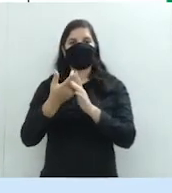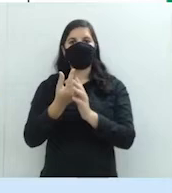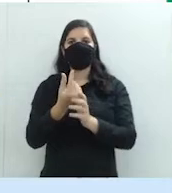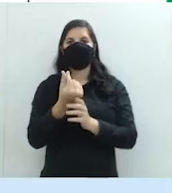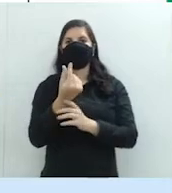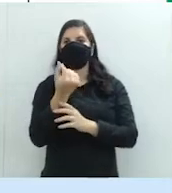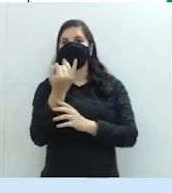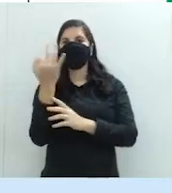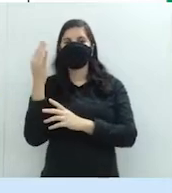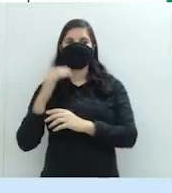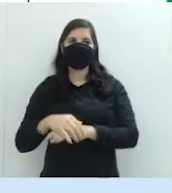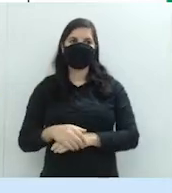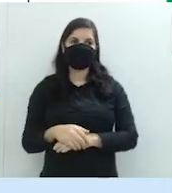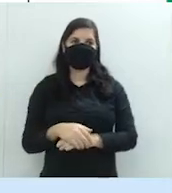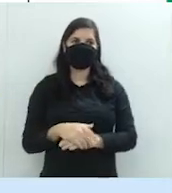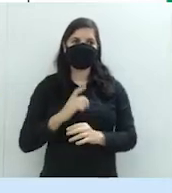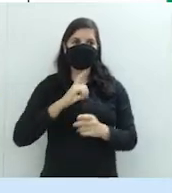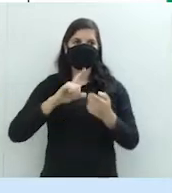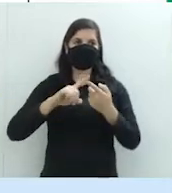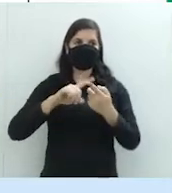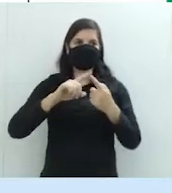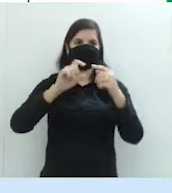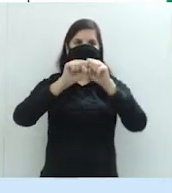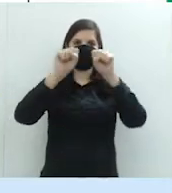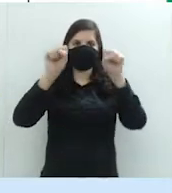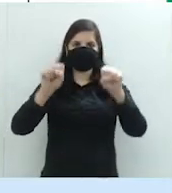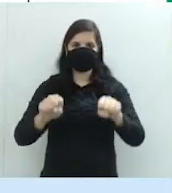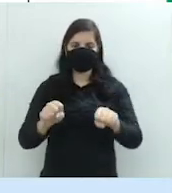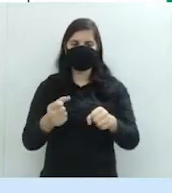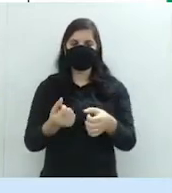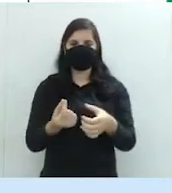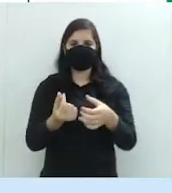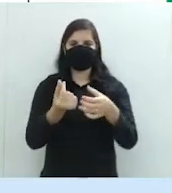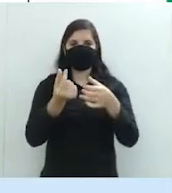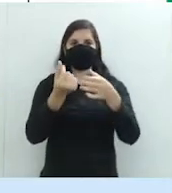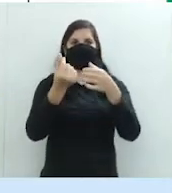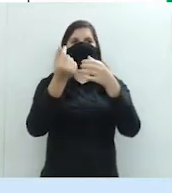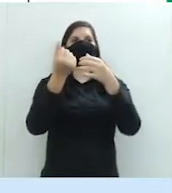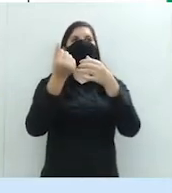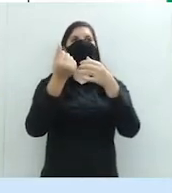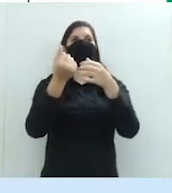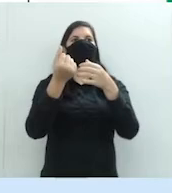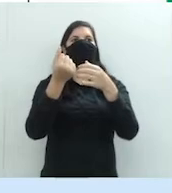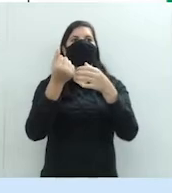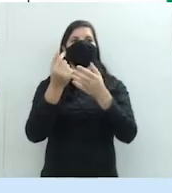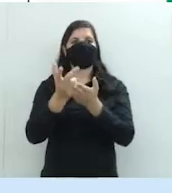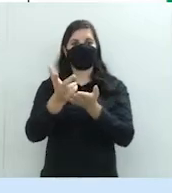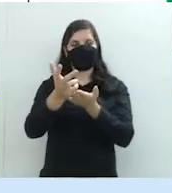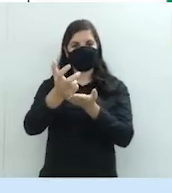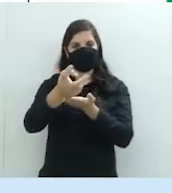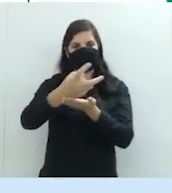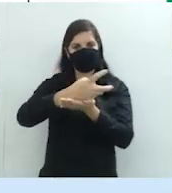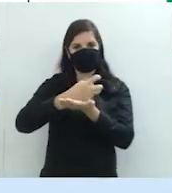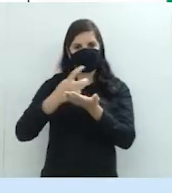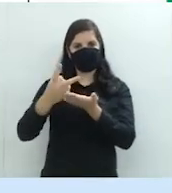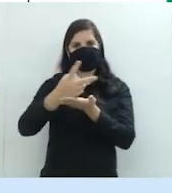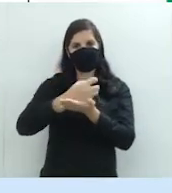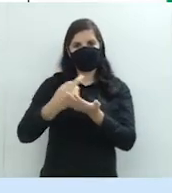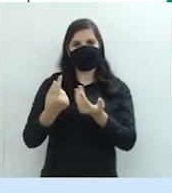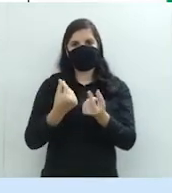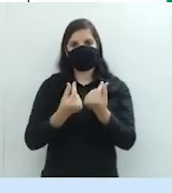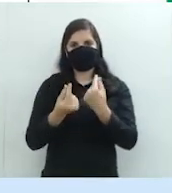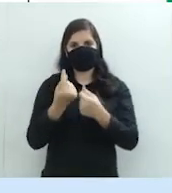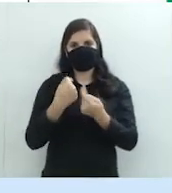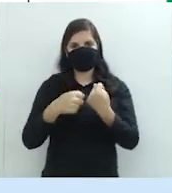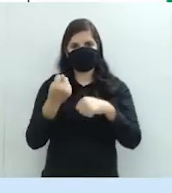medida. Depois, imposição de quê? De um sistema tributário. É isso. Para